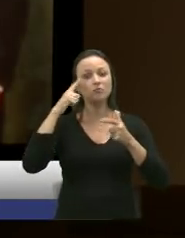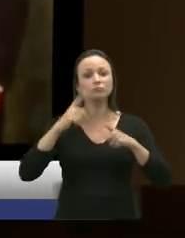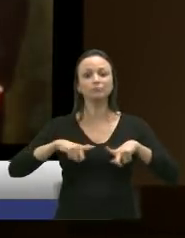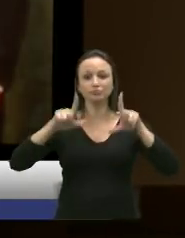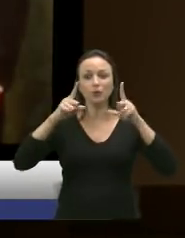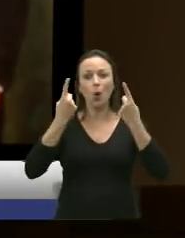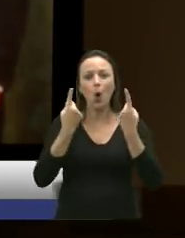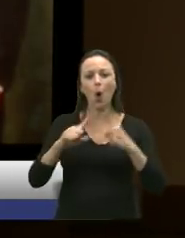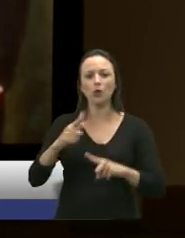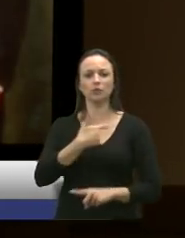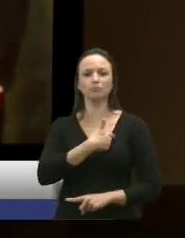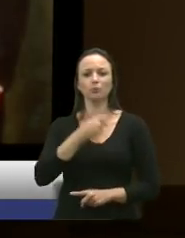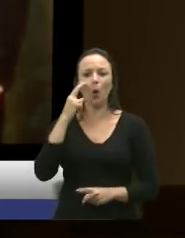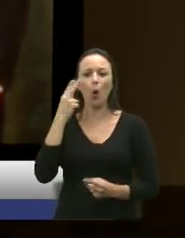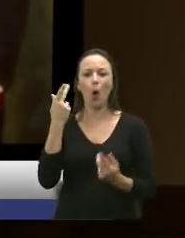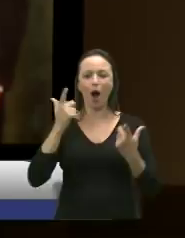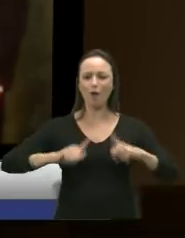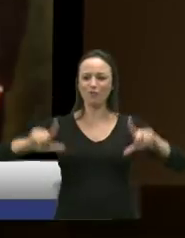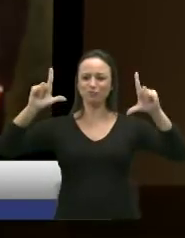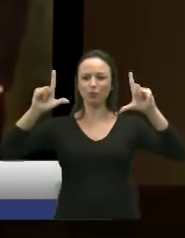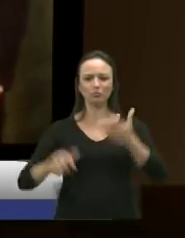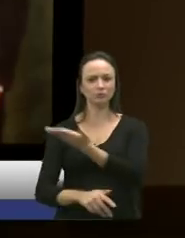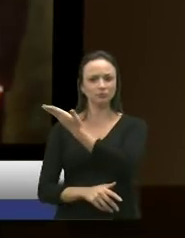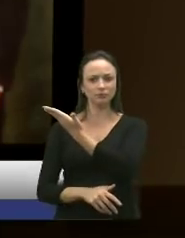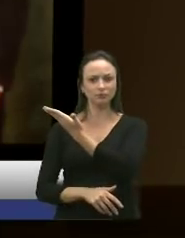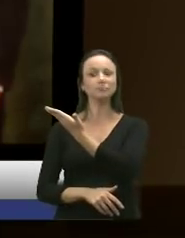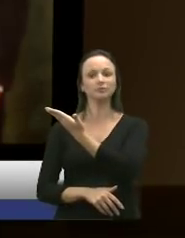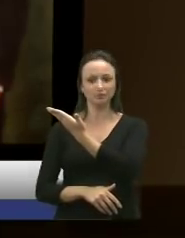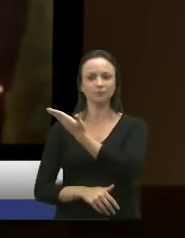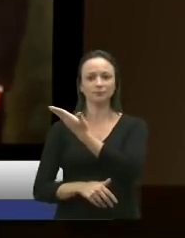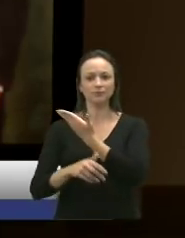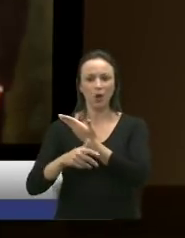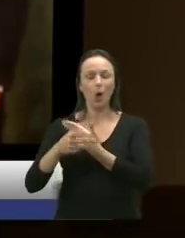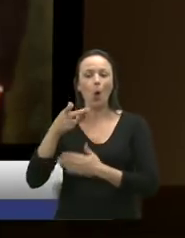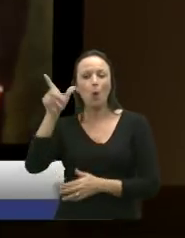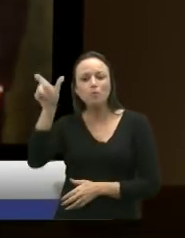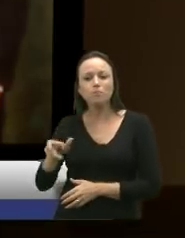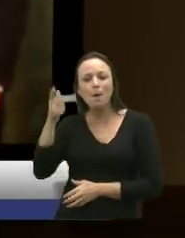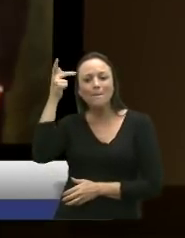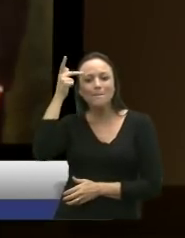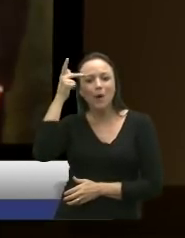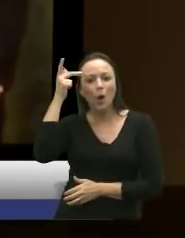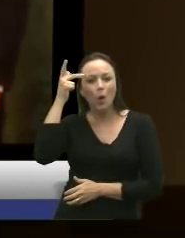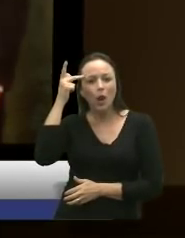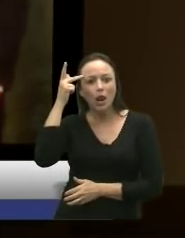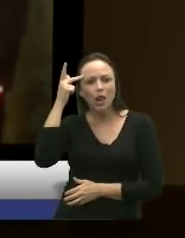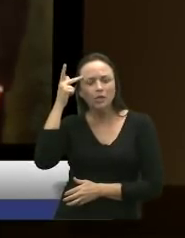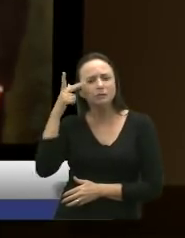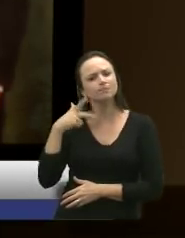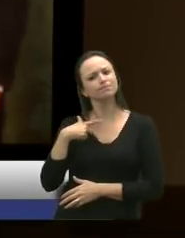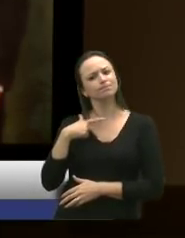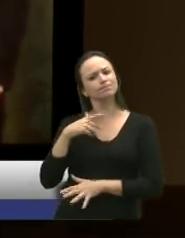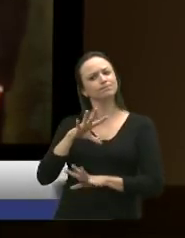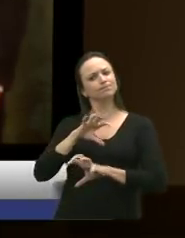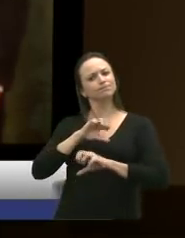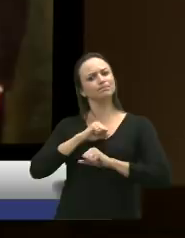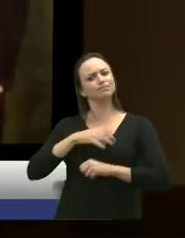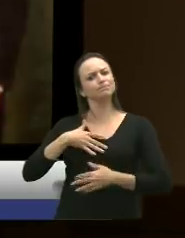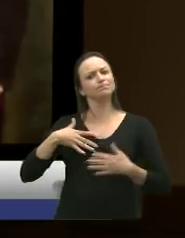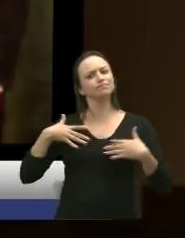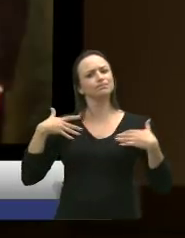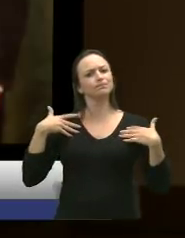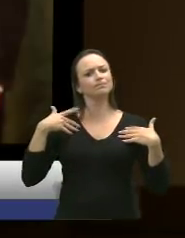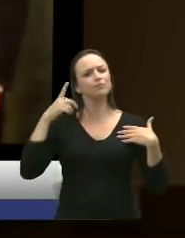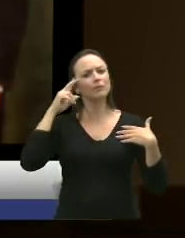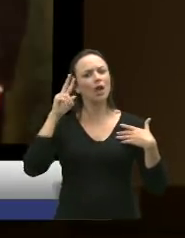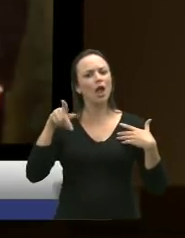como nesse cartaz. O paulista de 32 se inspira no grande bandeirante, na grande